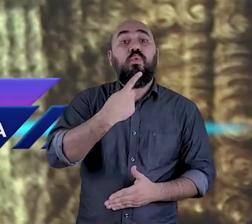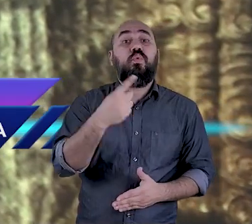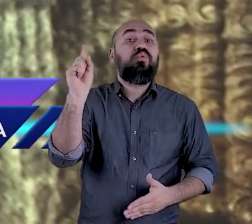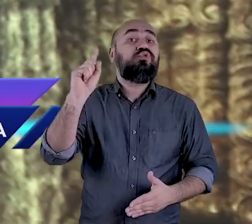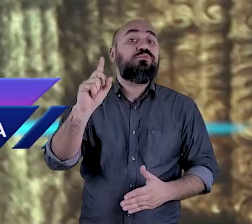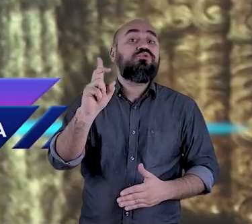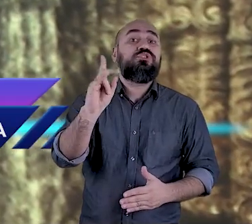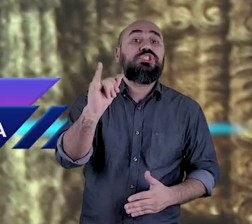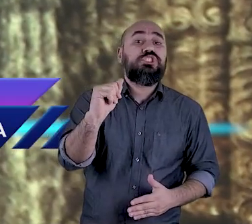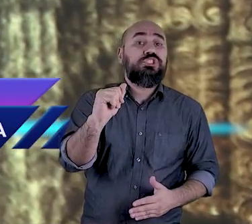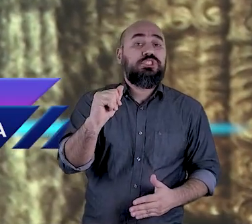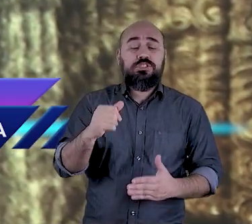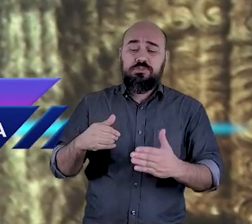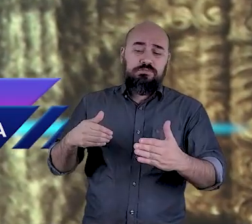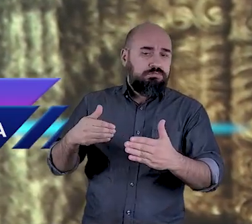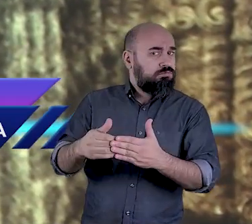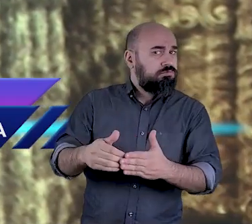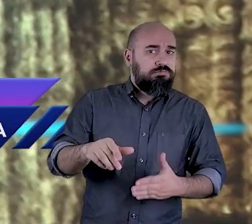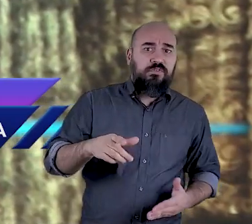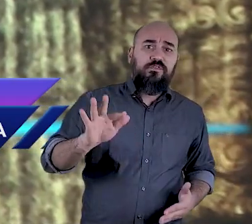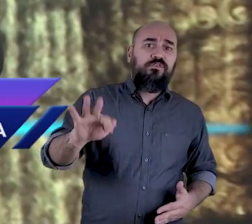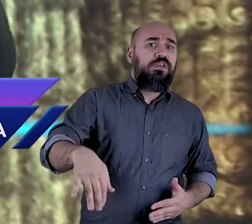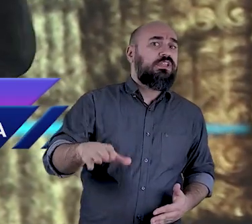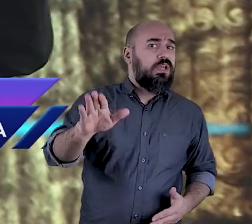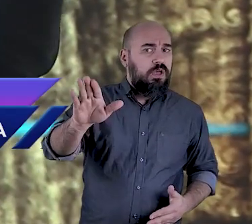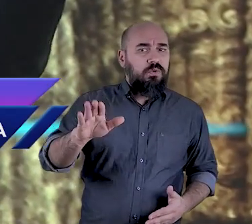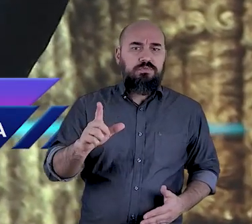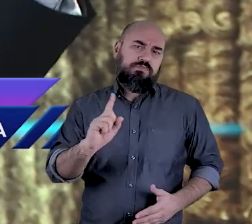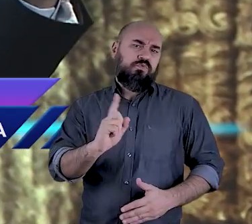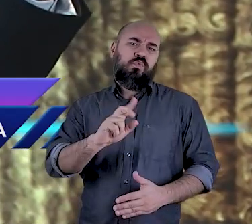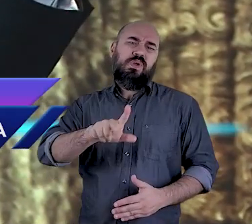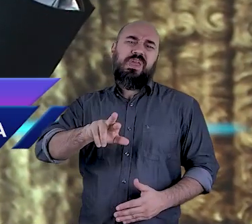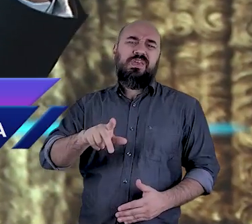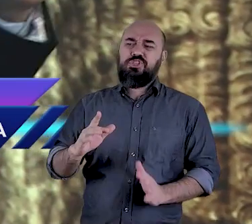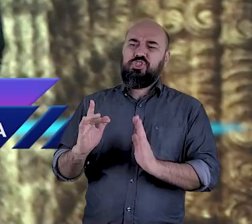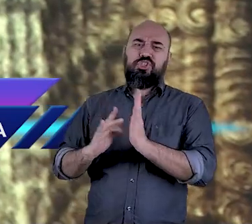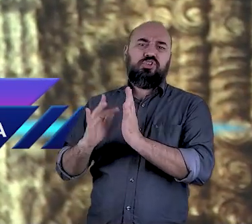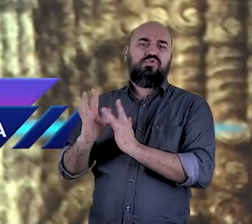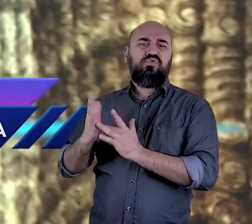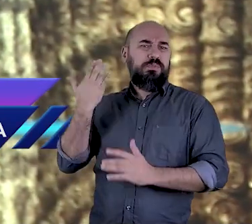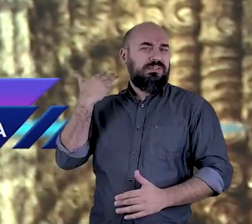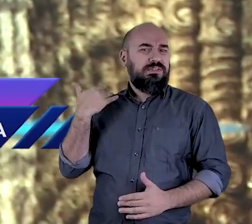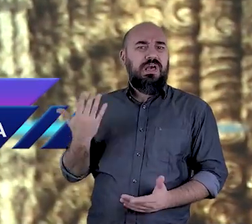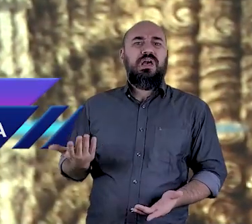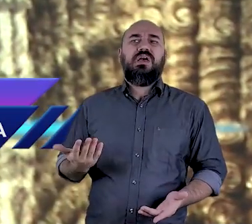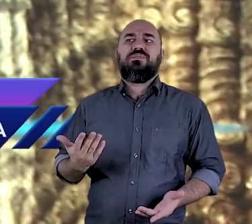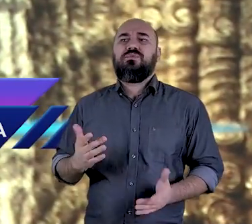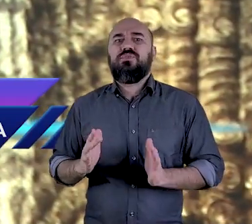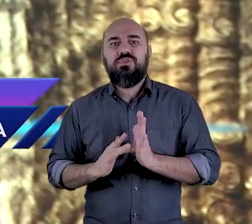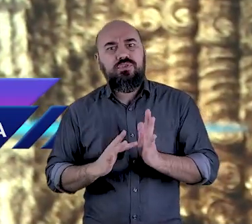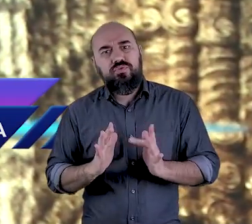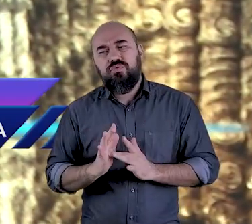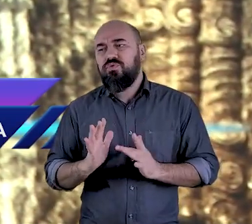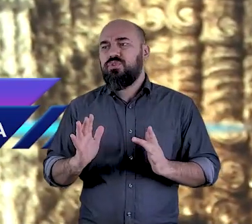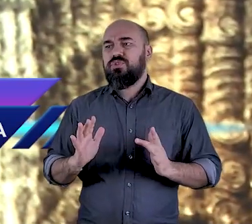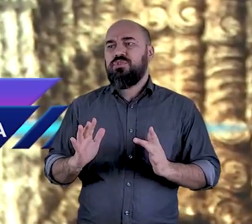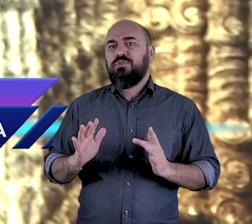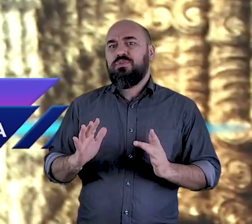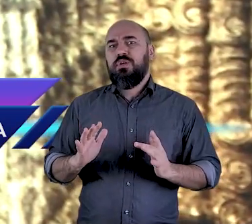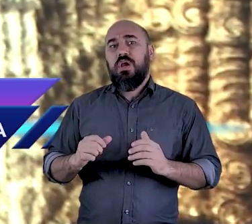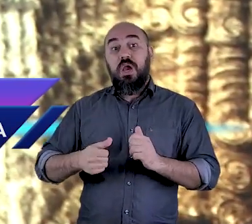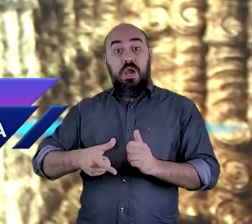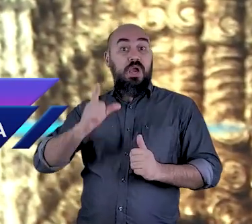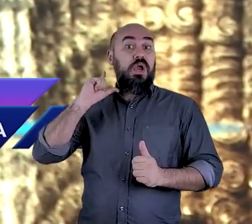está relacionado com os dias de Daniel não está relacionado com os dias do Antigo Testamento mas está relacionado com os dias dos quais